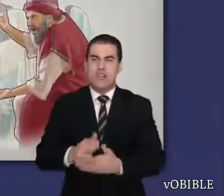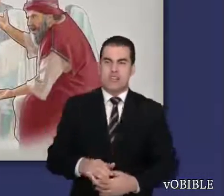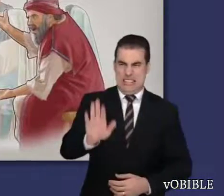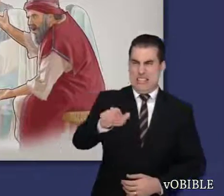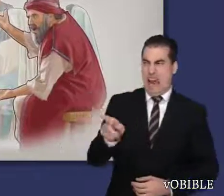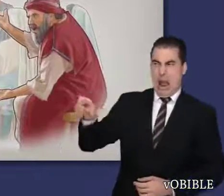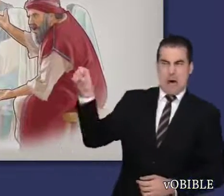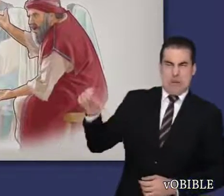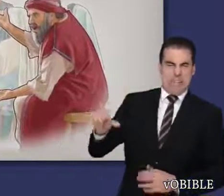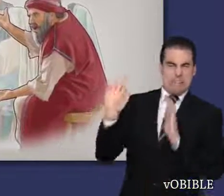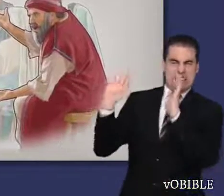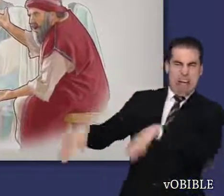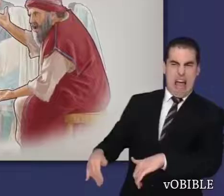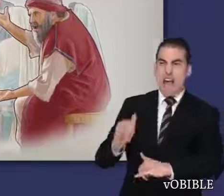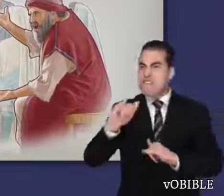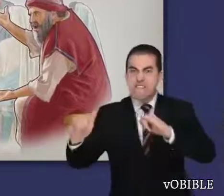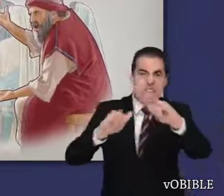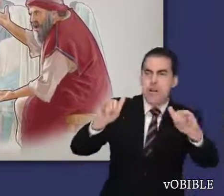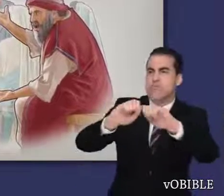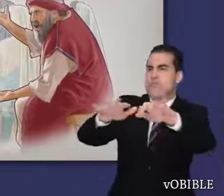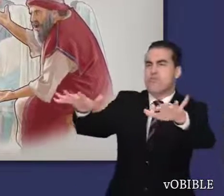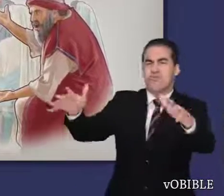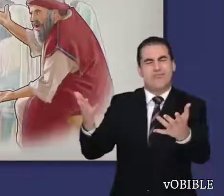foram influenciados e estavam agindo assim também.